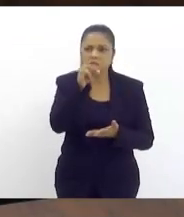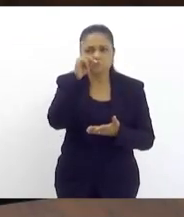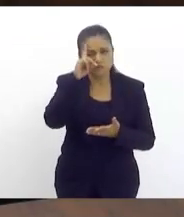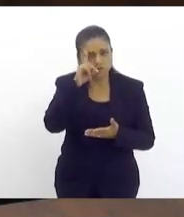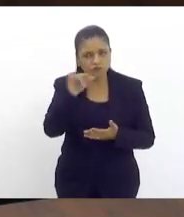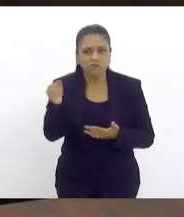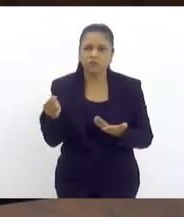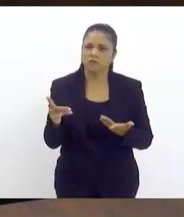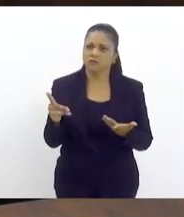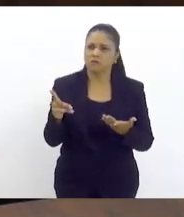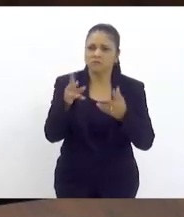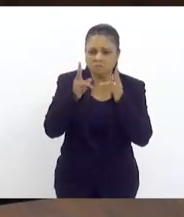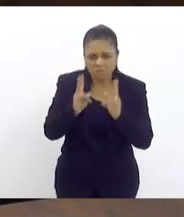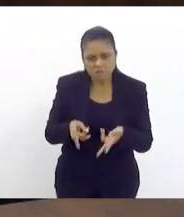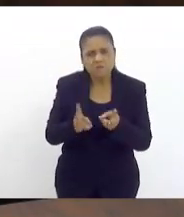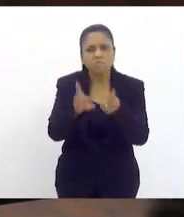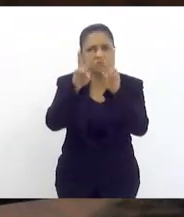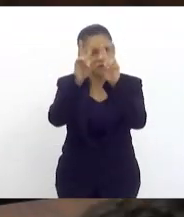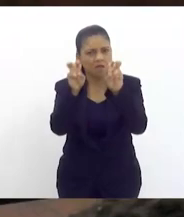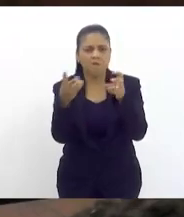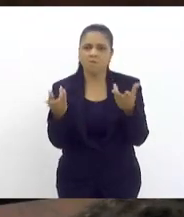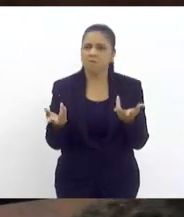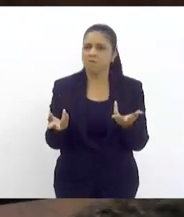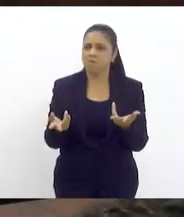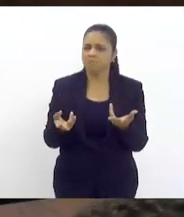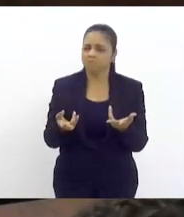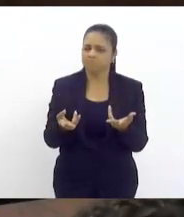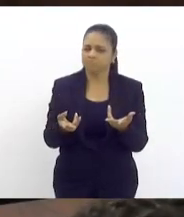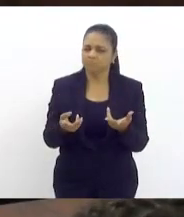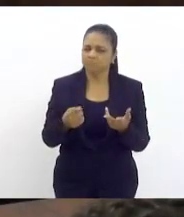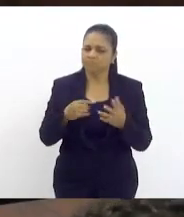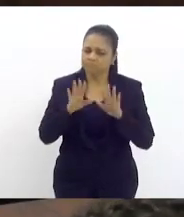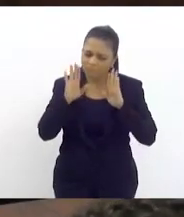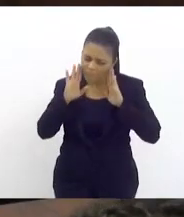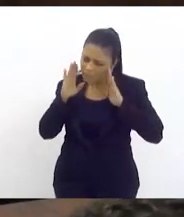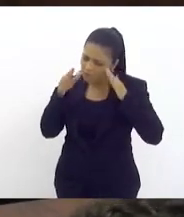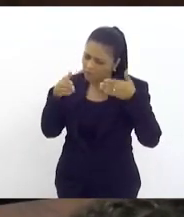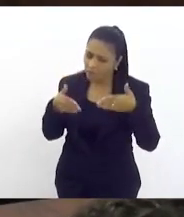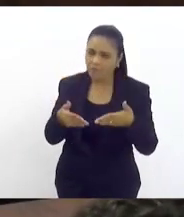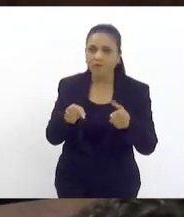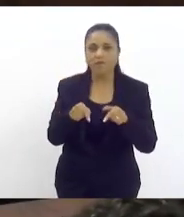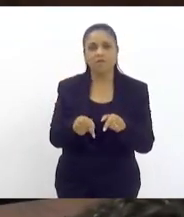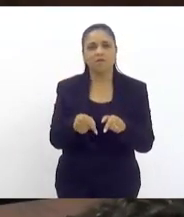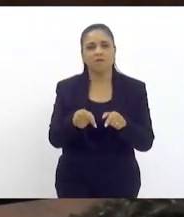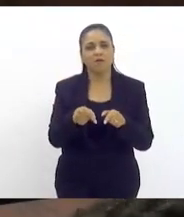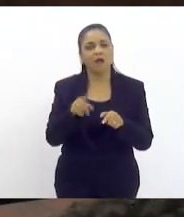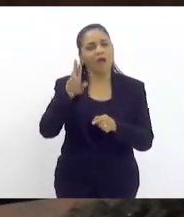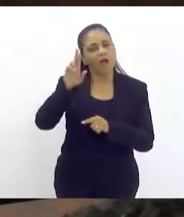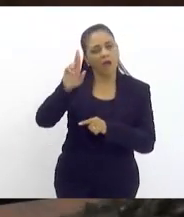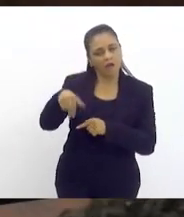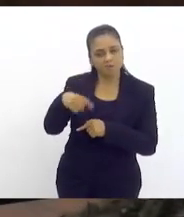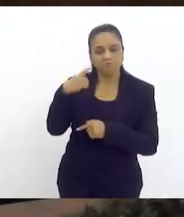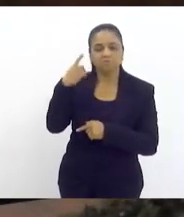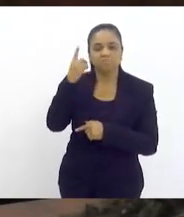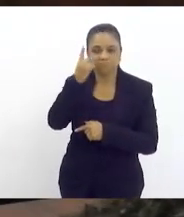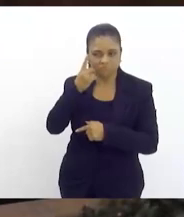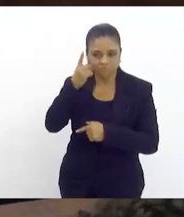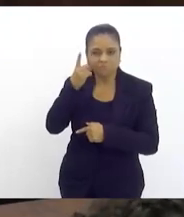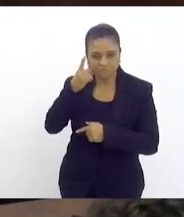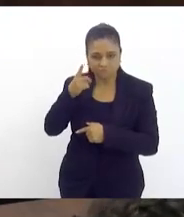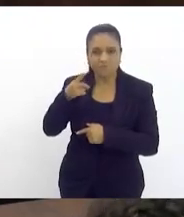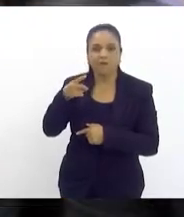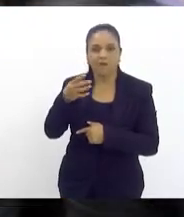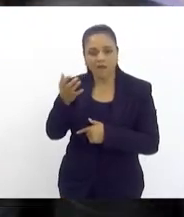Então, nesse caso específico, eu acho que cabe razão à deputada em ela querer uma